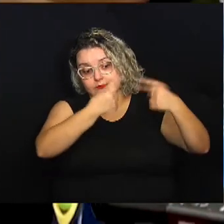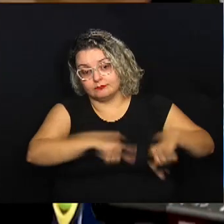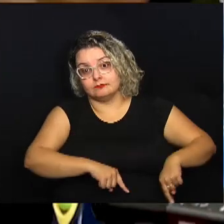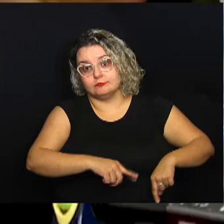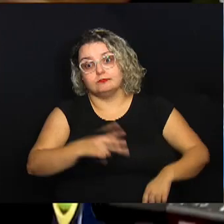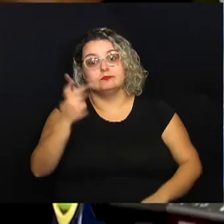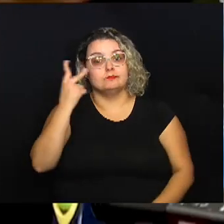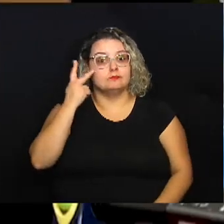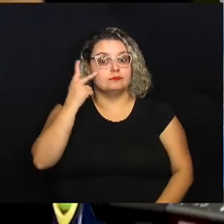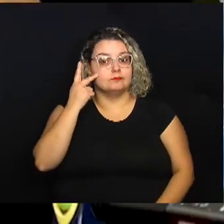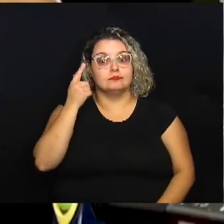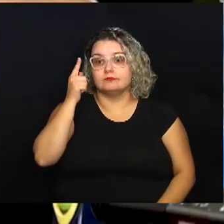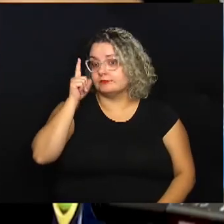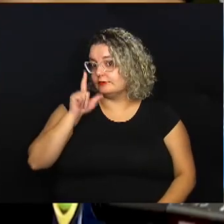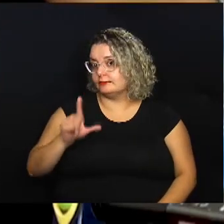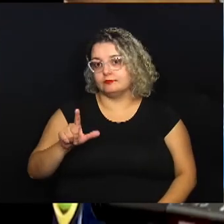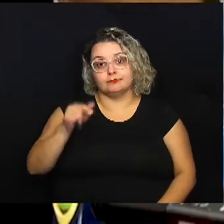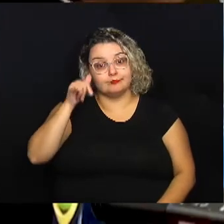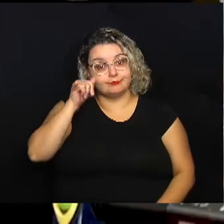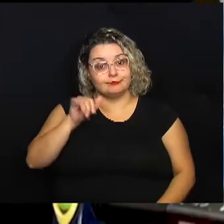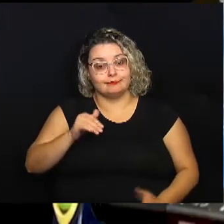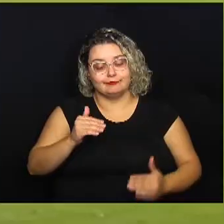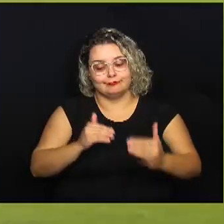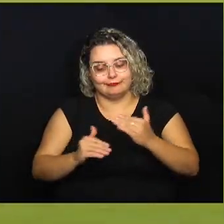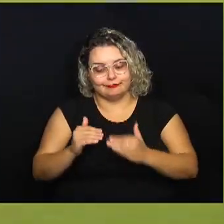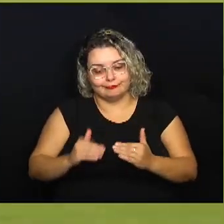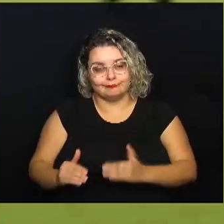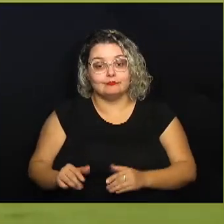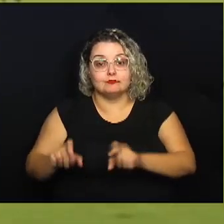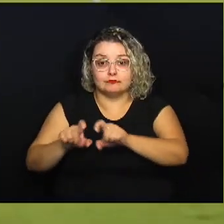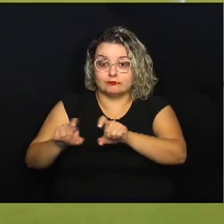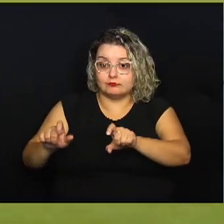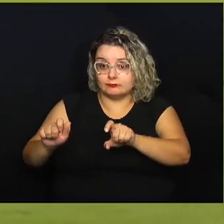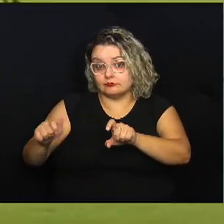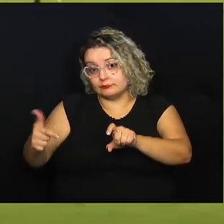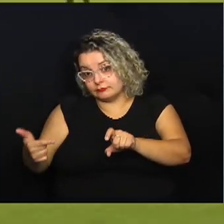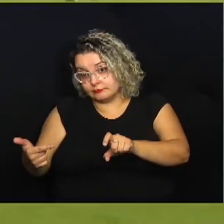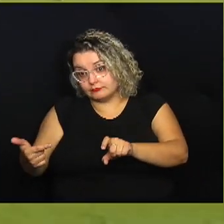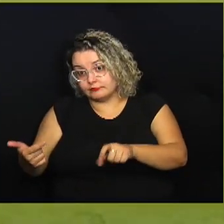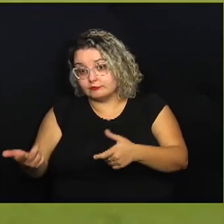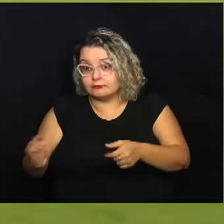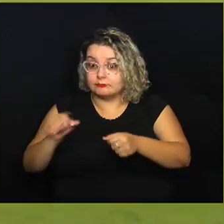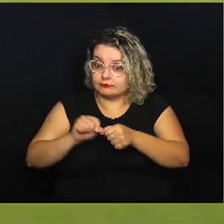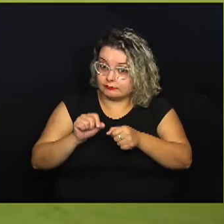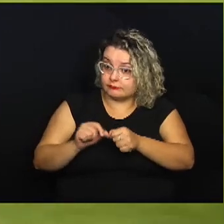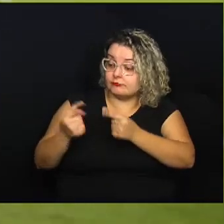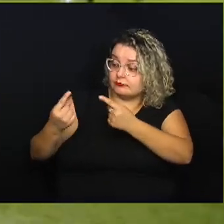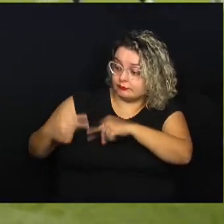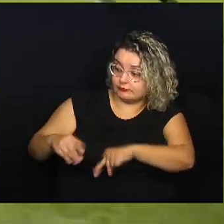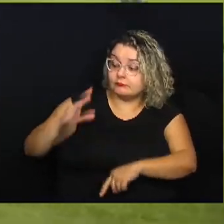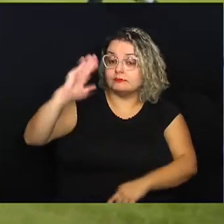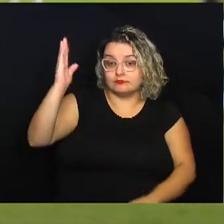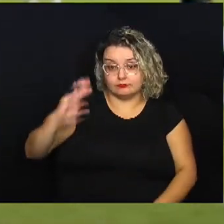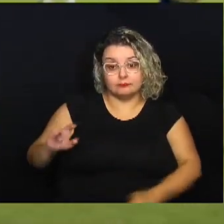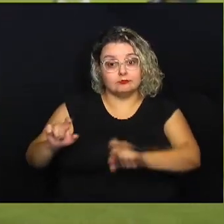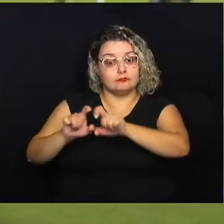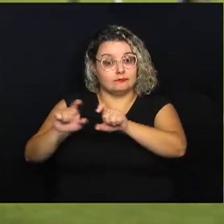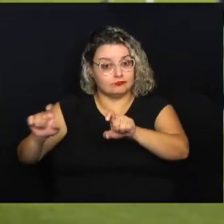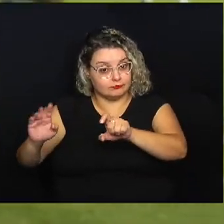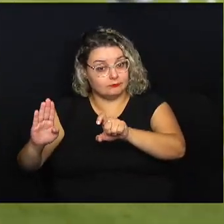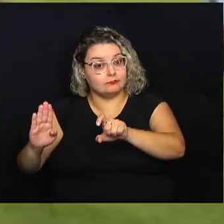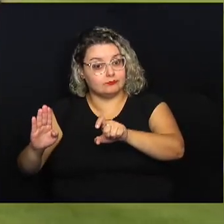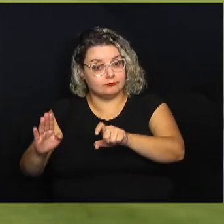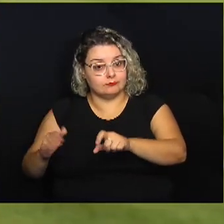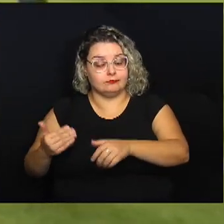e não conseguiu evitar o descenso para a Série A2. Fez um Campeonato Brasileiro da Série B de